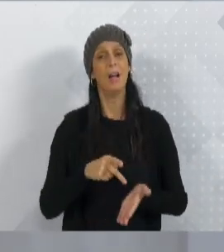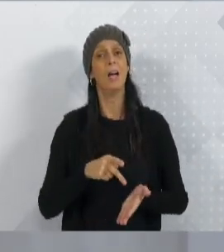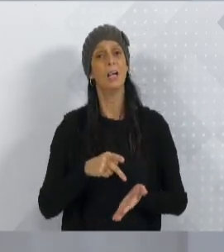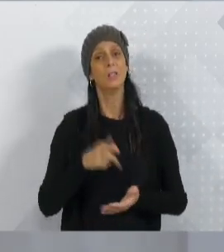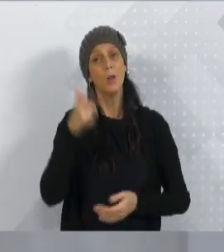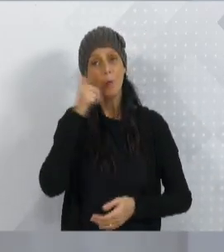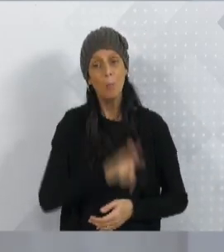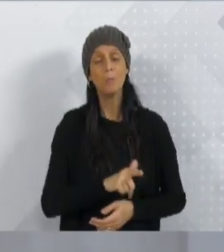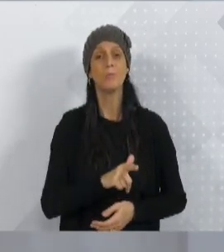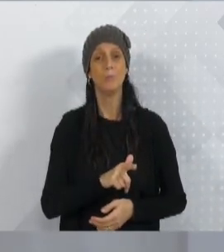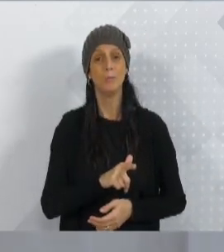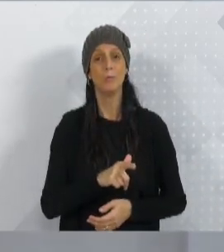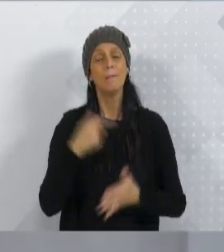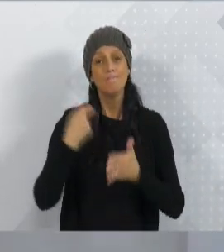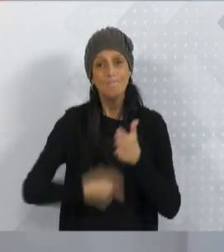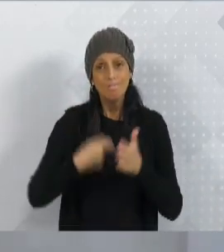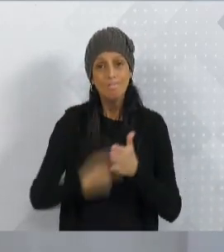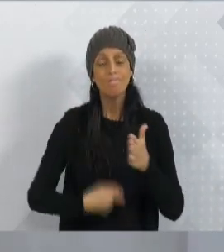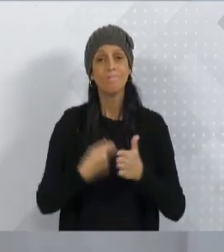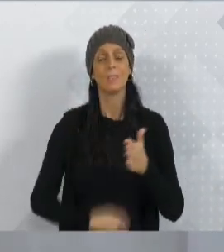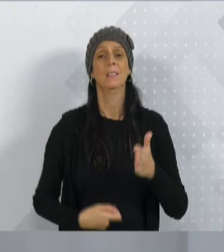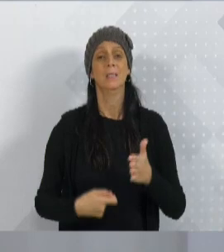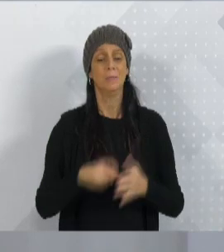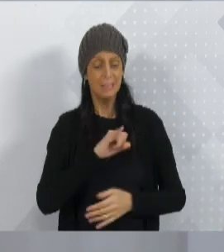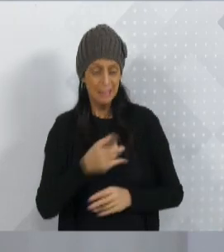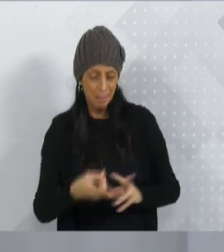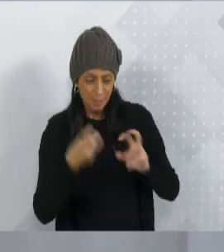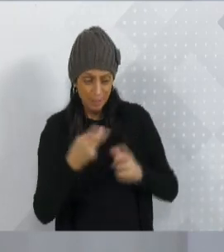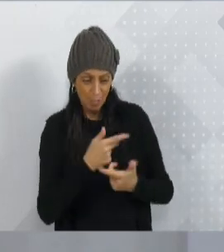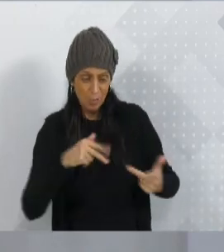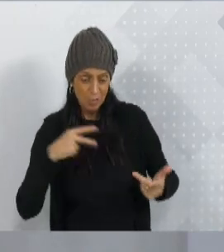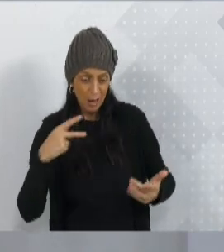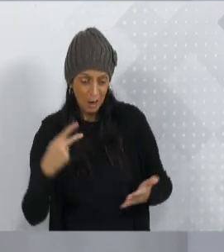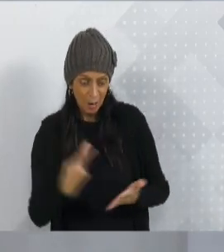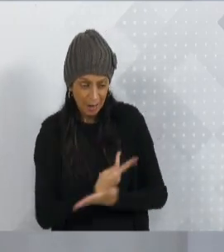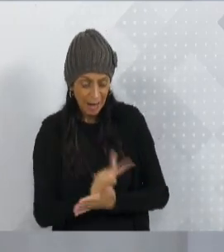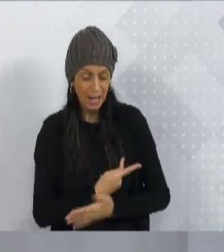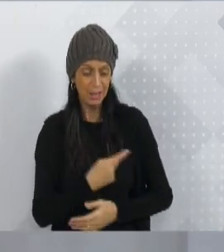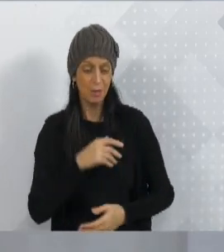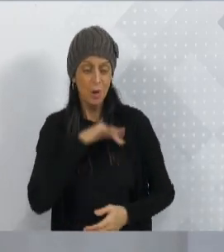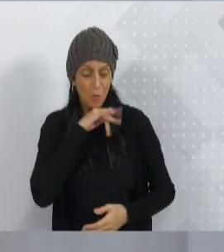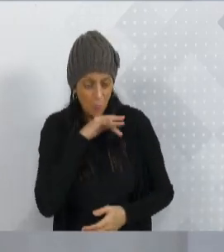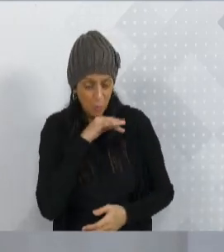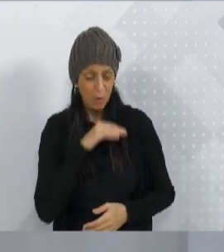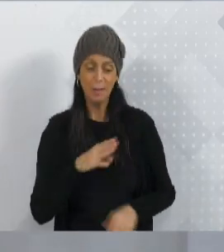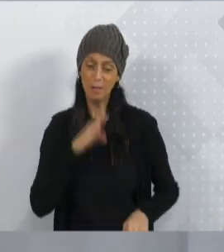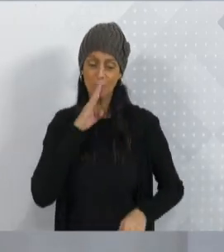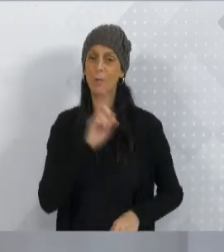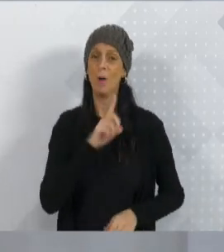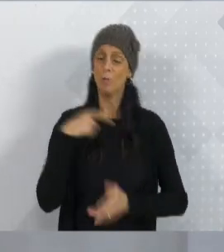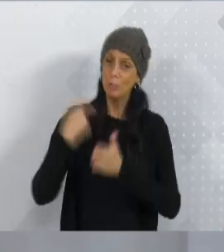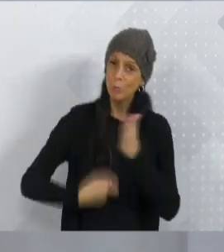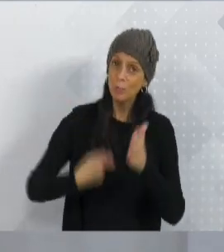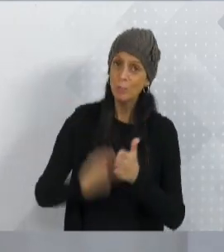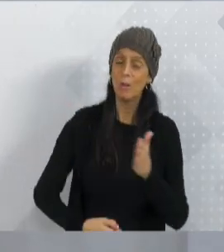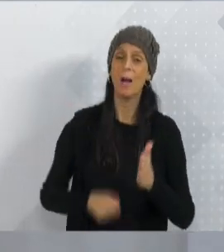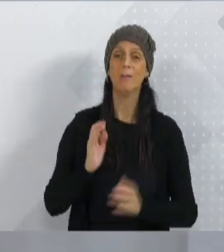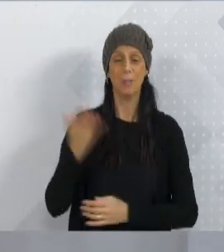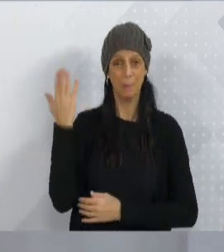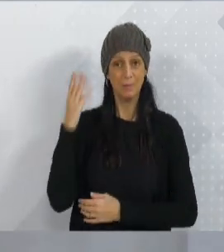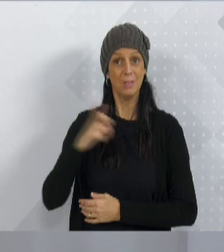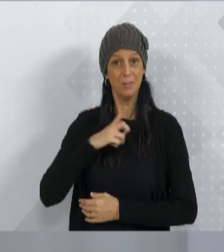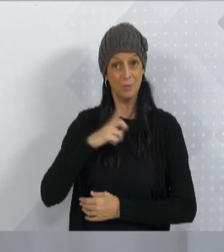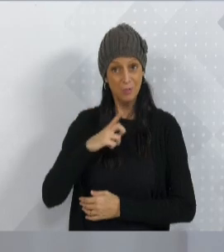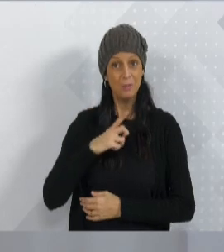de frente com aquilo que a gente encontra de ruim na nossa sociedade é se espiral do silêncio que tantas vezes falamos aqui tive a graça de trazer